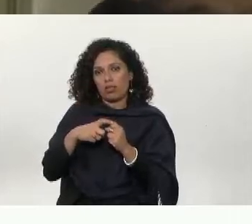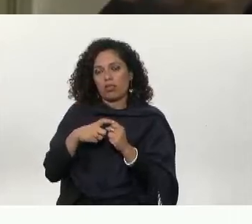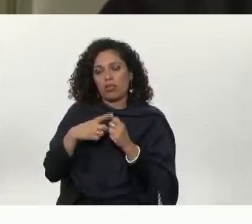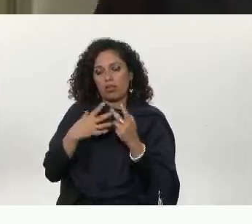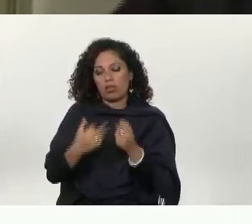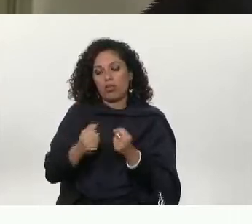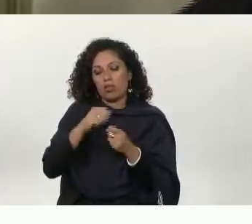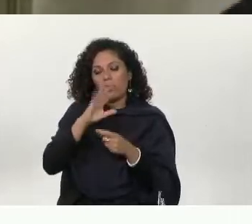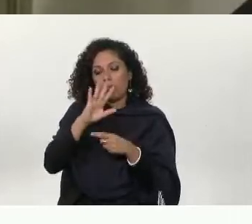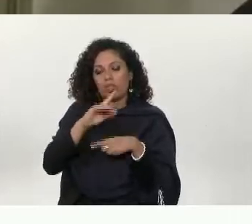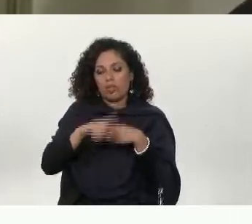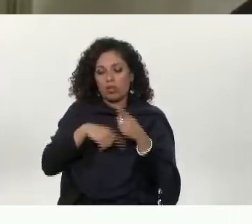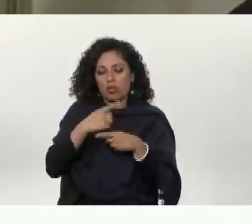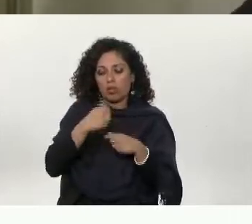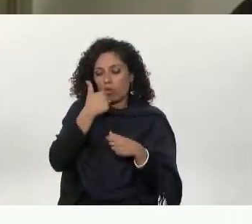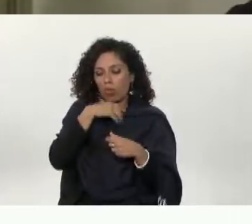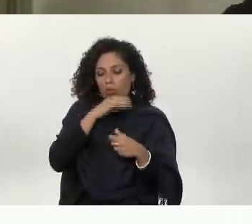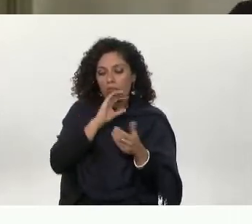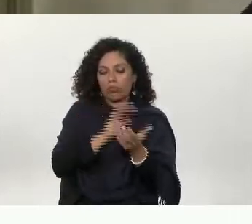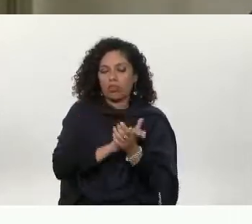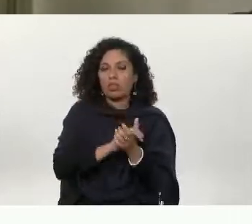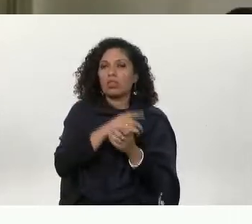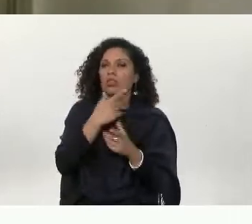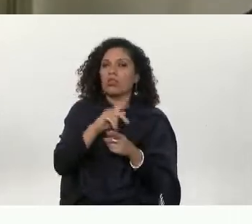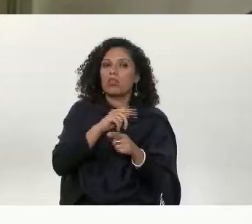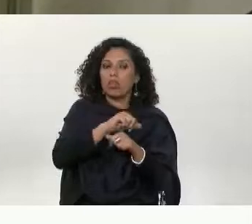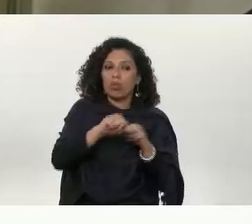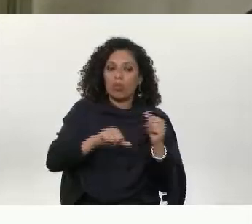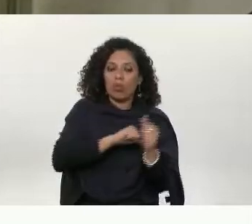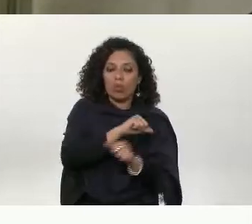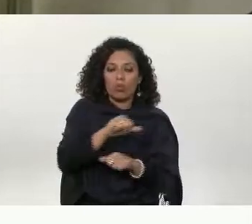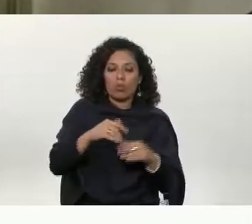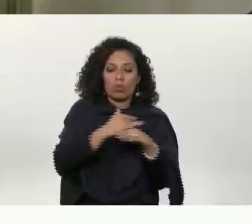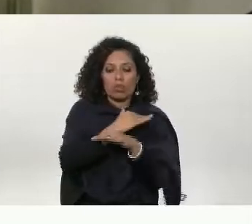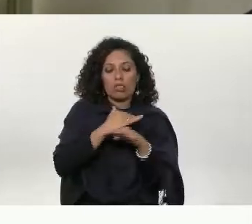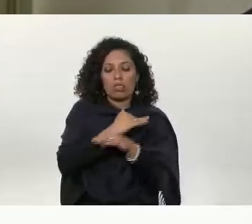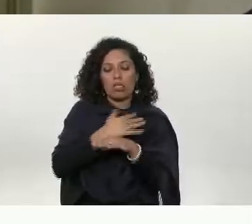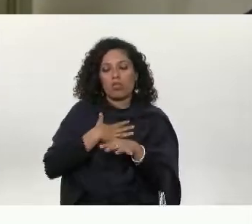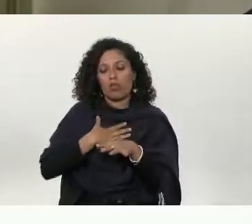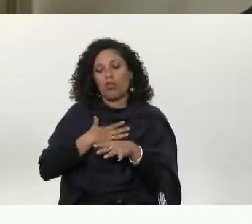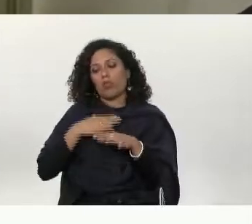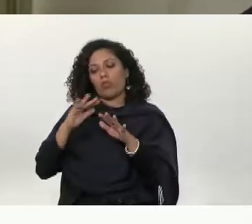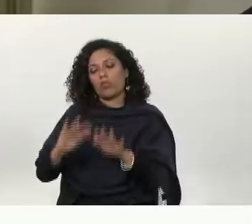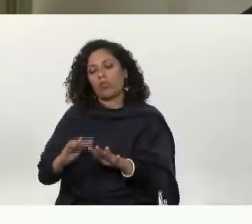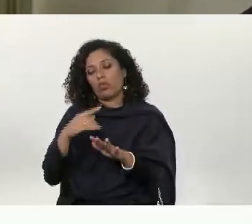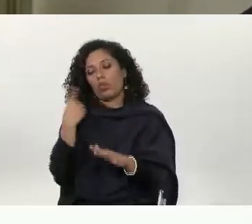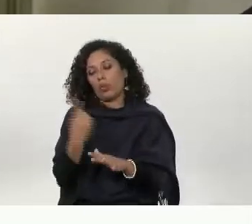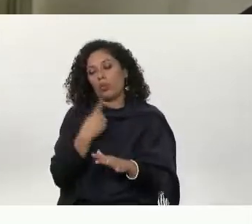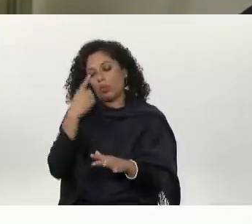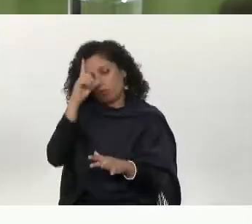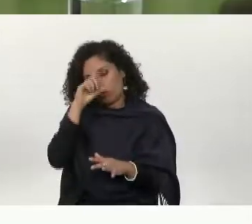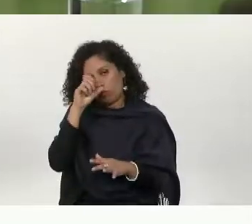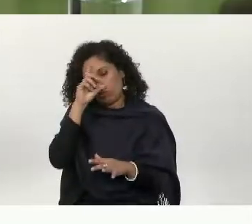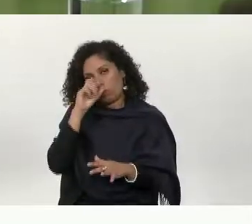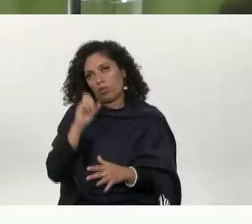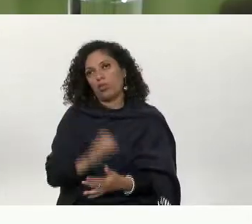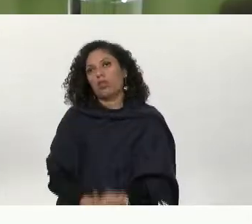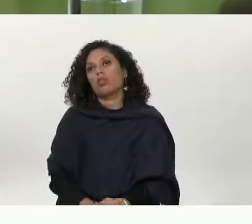hospital, porque o marido veio para o Rio e ela teve que acompanhá-lo. E aí eu fiquei realmente sem responsável técnico. Aí o